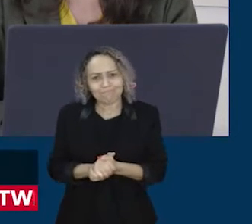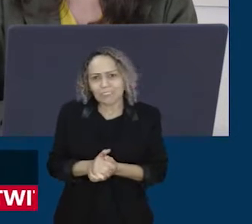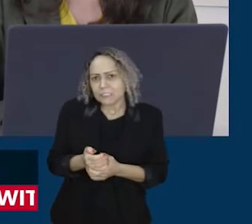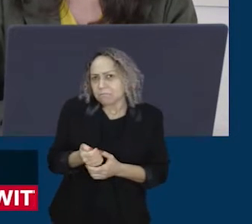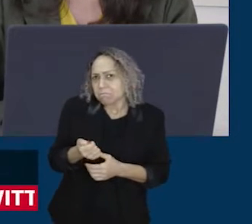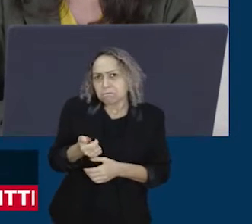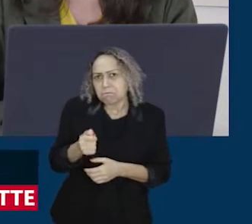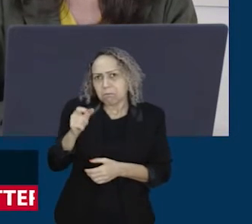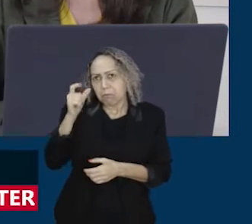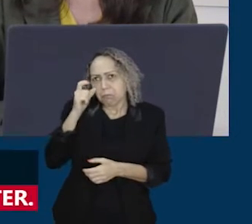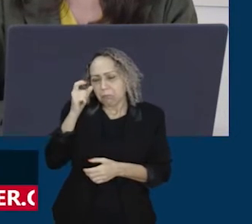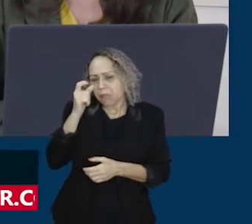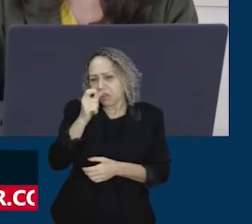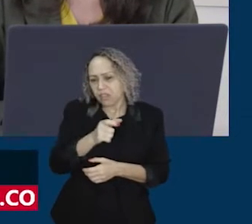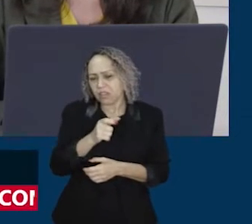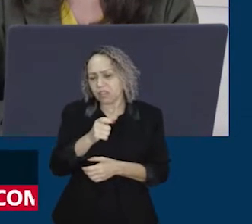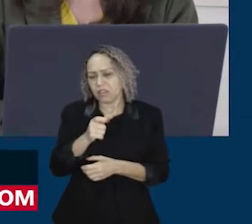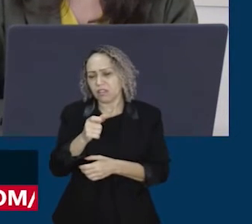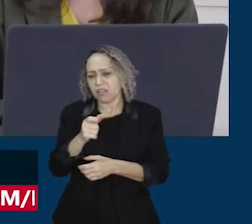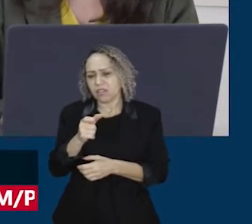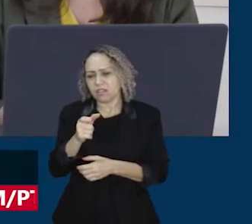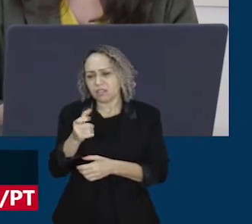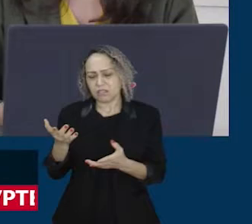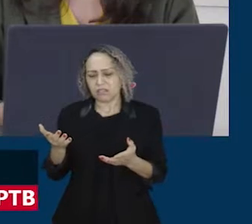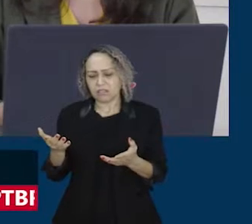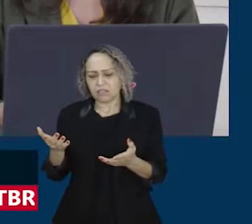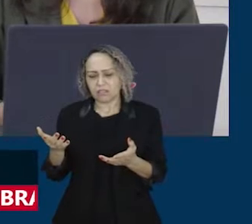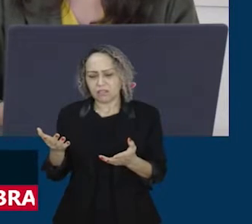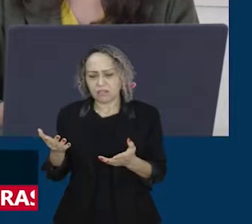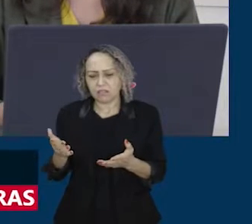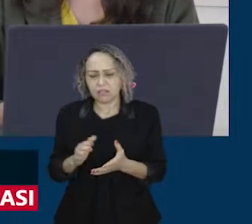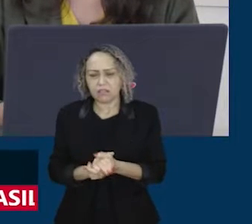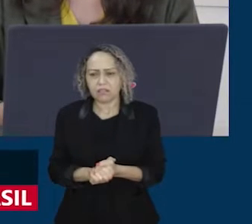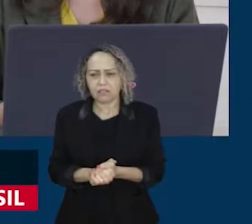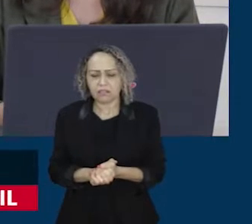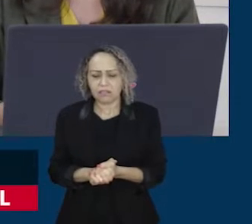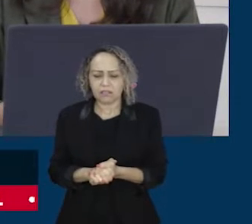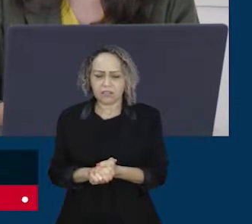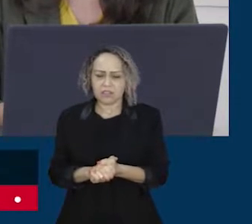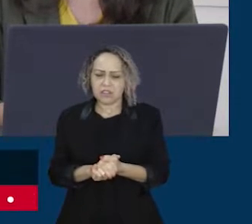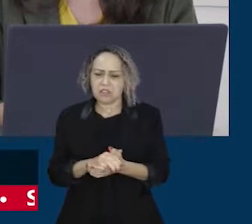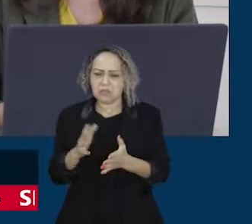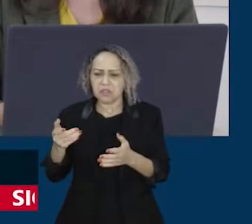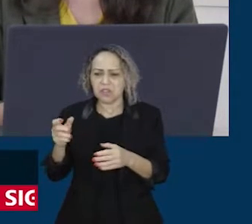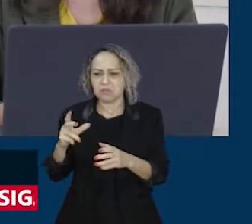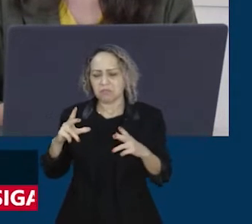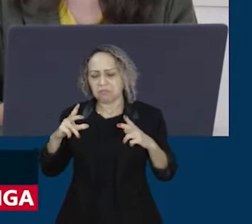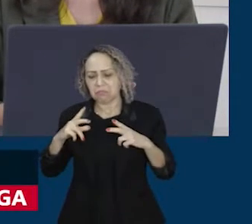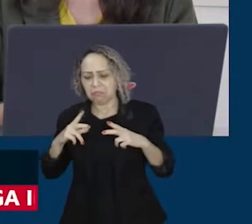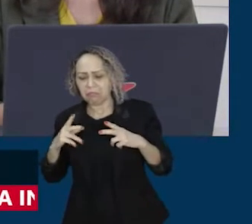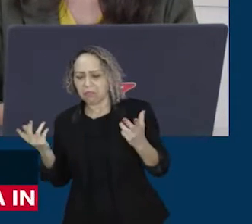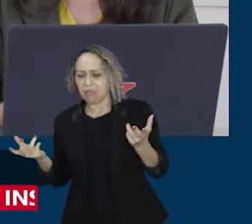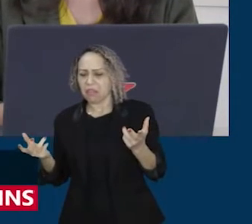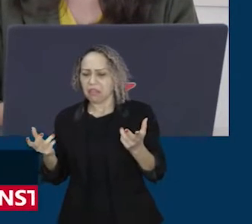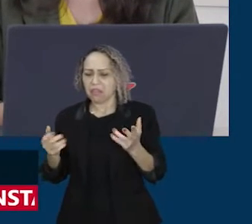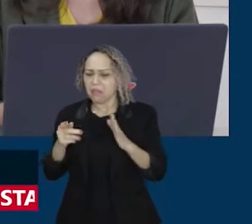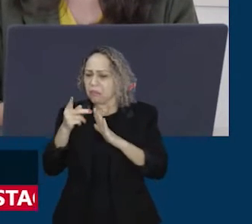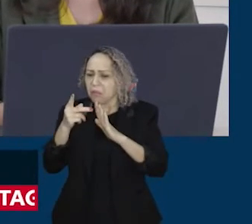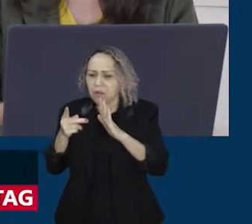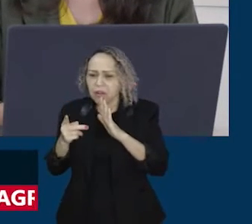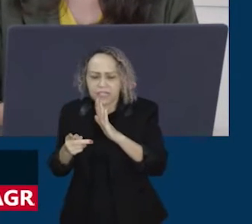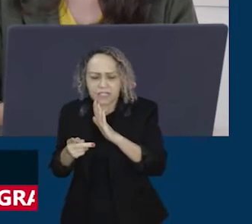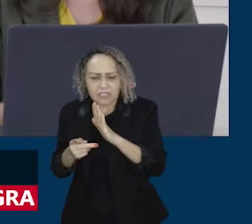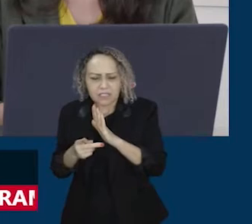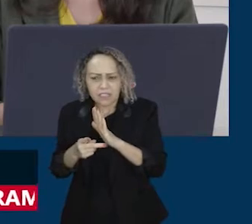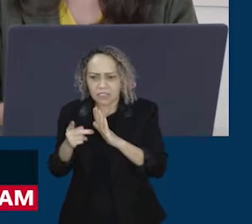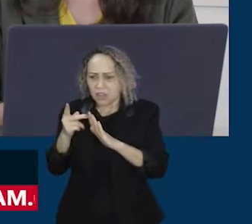da iniciativa privada pura e simples, que evidentemente são os filés, né? Os projetinhos mesmo pequenos e grandes, os mais lucrativos. A